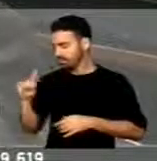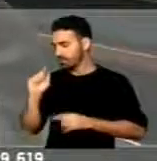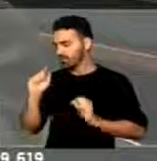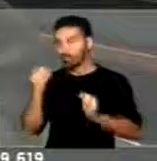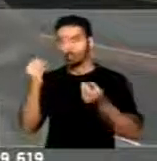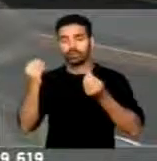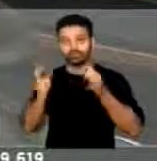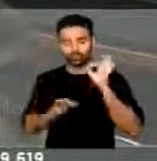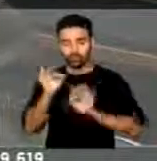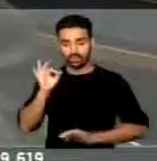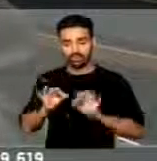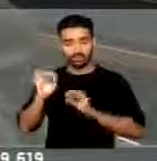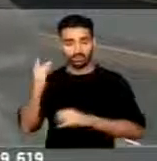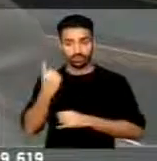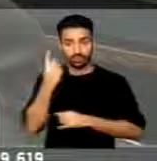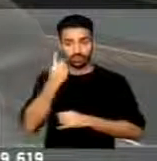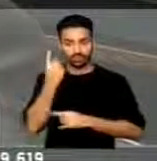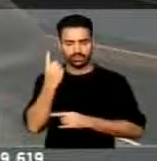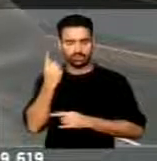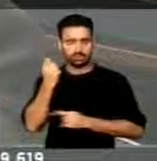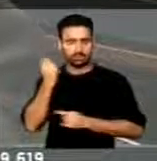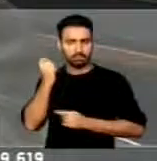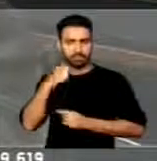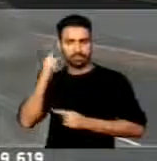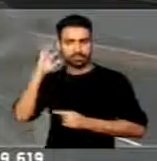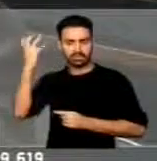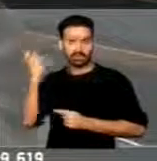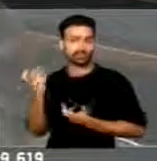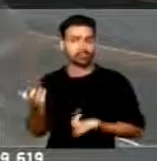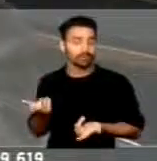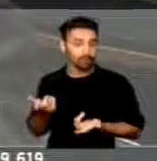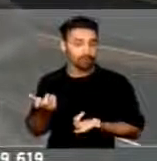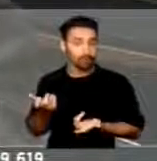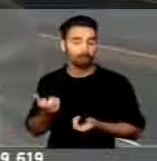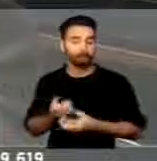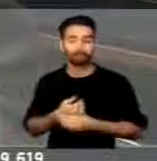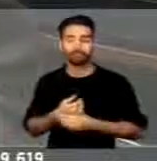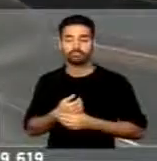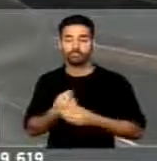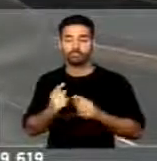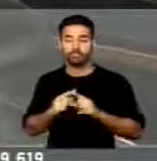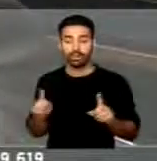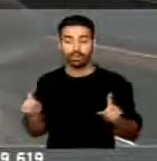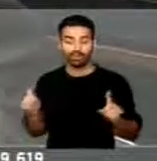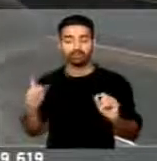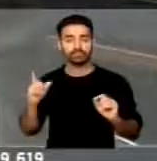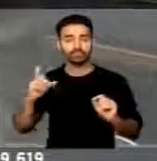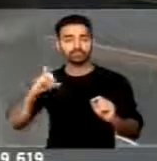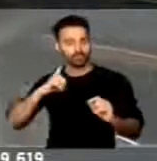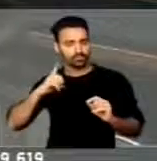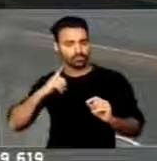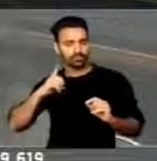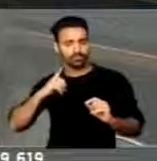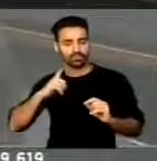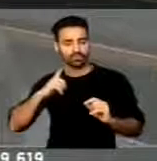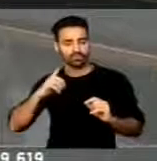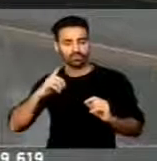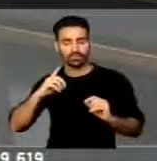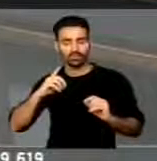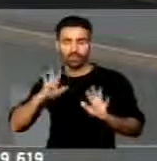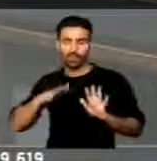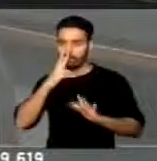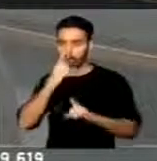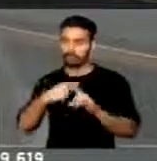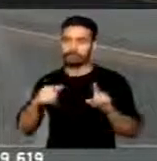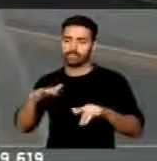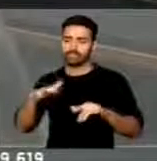dar essa decisão, e sim teria que ter uma comissão no judiciário. Mas eu entendo que já tem essa comissão, em parte, porque o